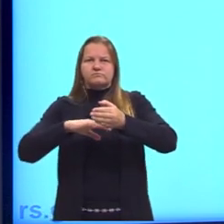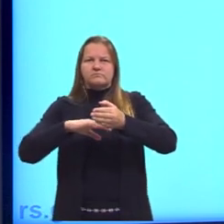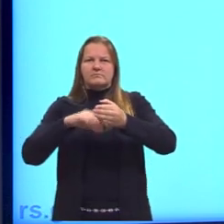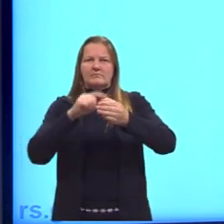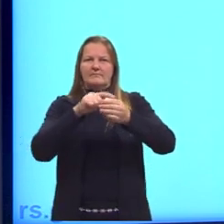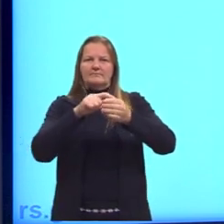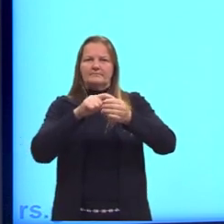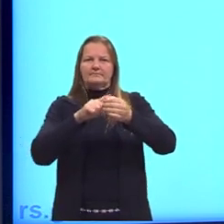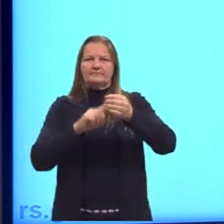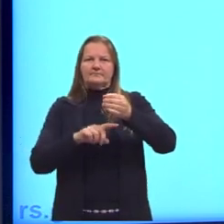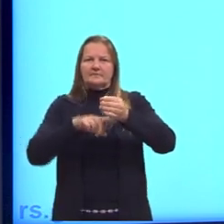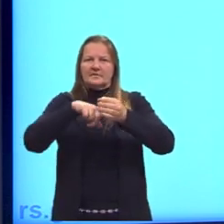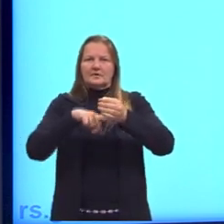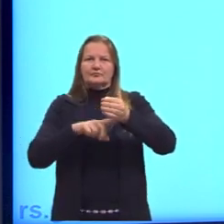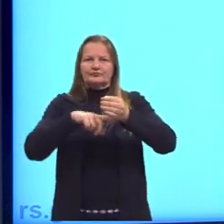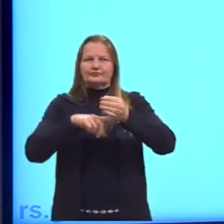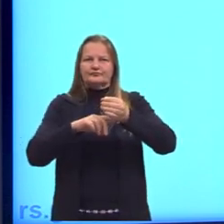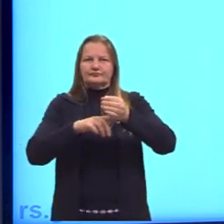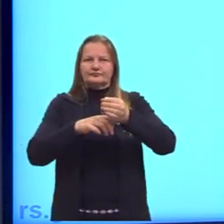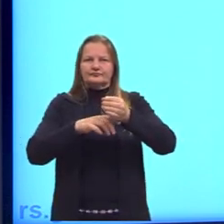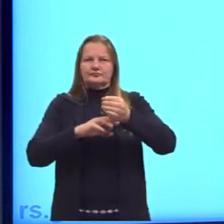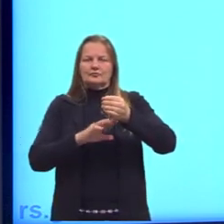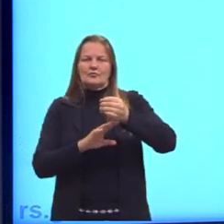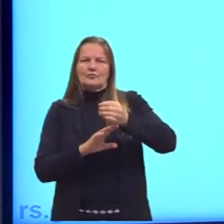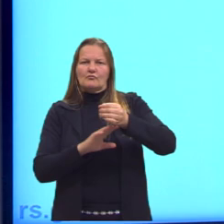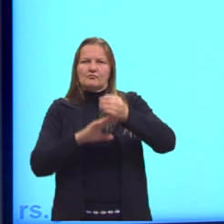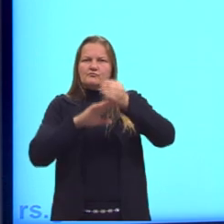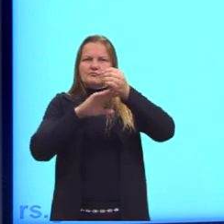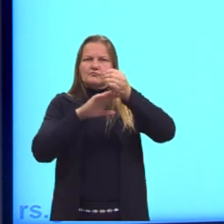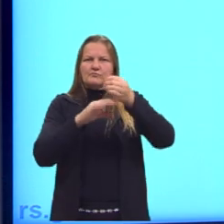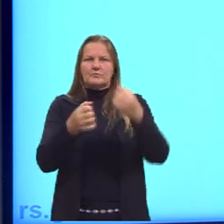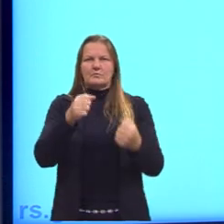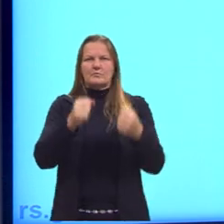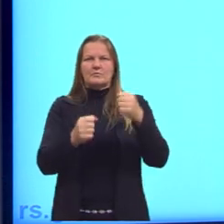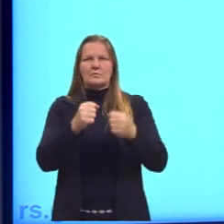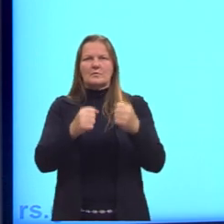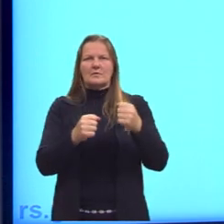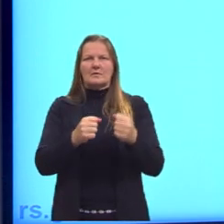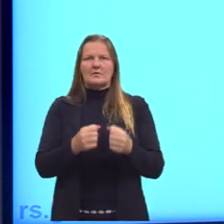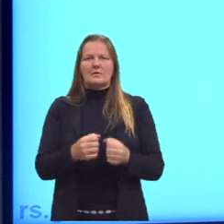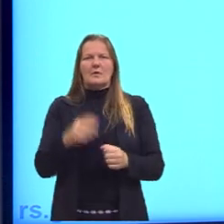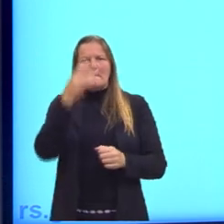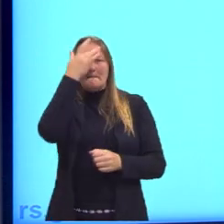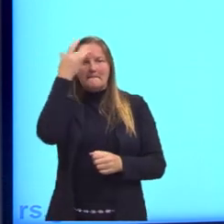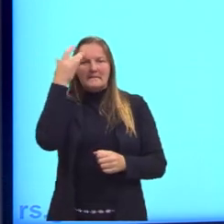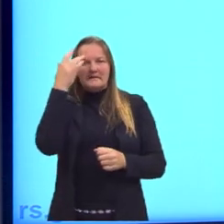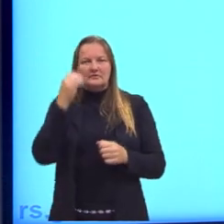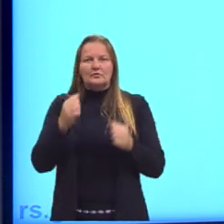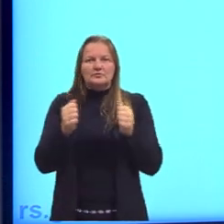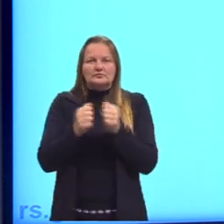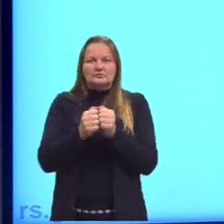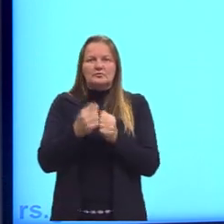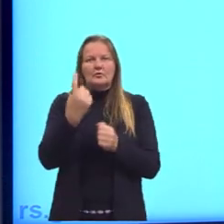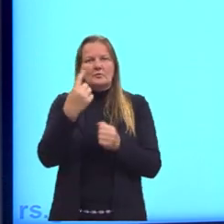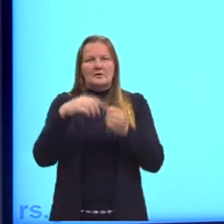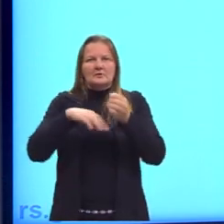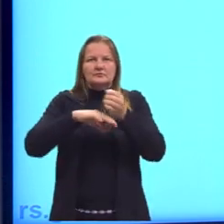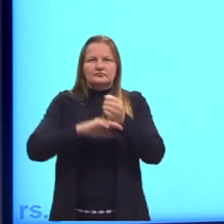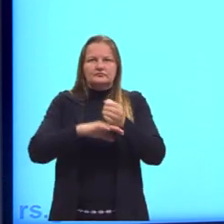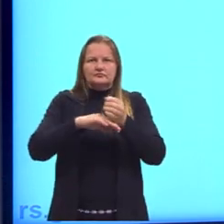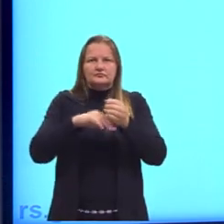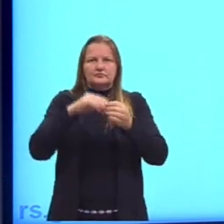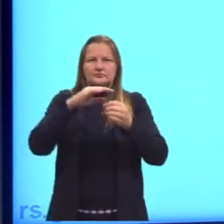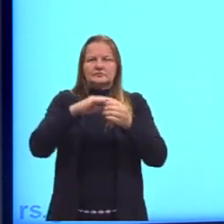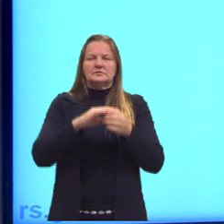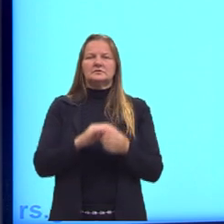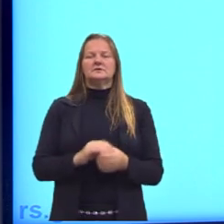menor aqui desse lado né eu posso colocar algumas pessoas né juntas para fazer ou uma só fazendo